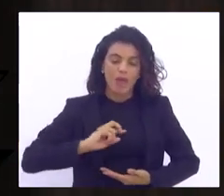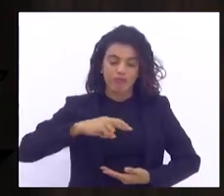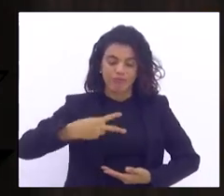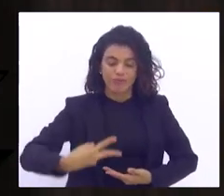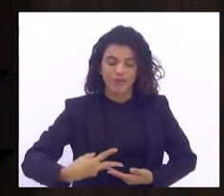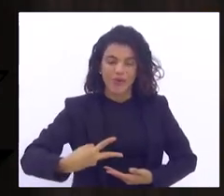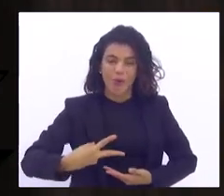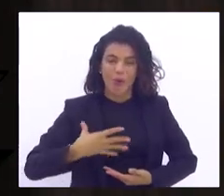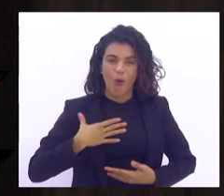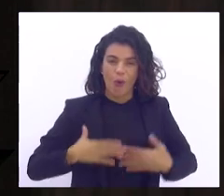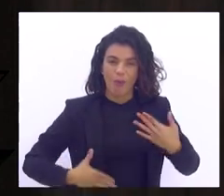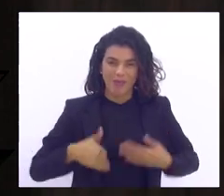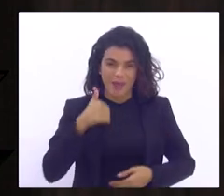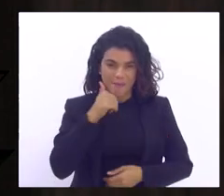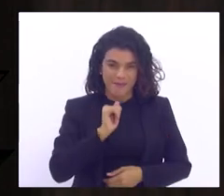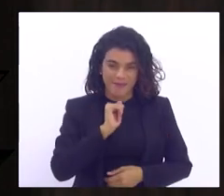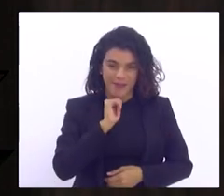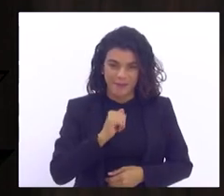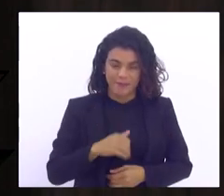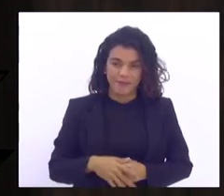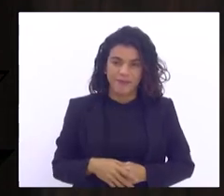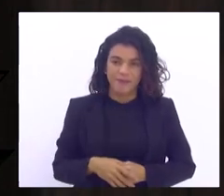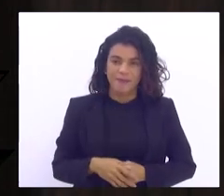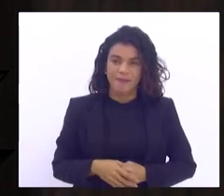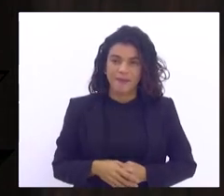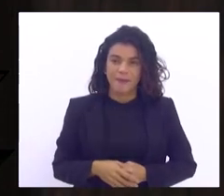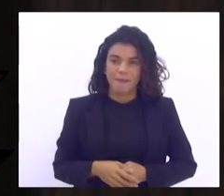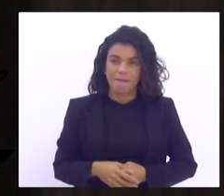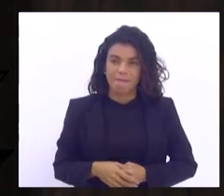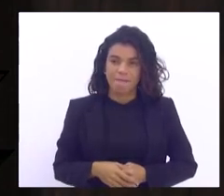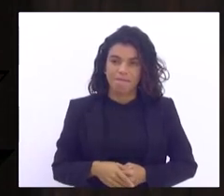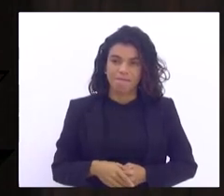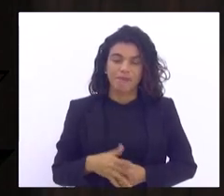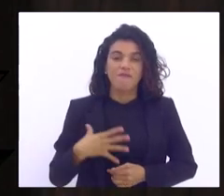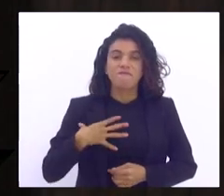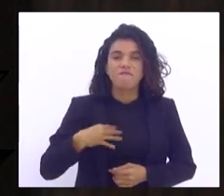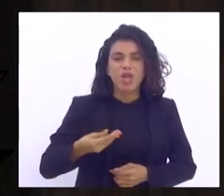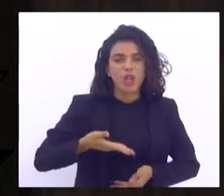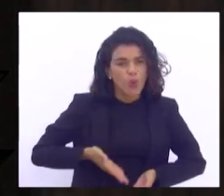Minha filha, meu filho, por exemplo, meus filhos, que, no caso,